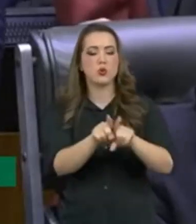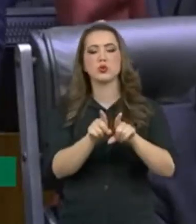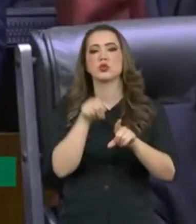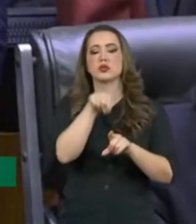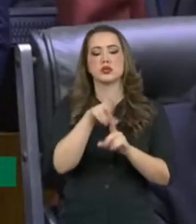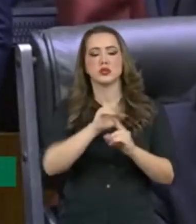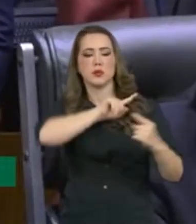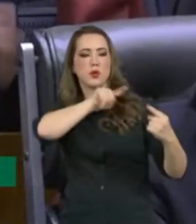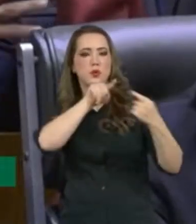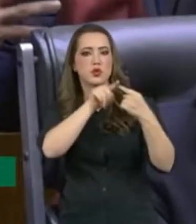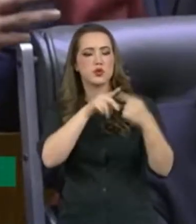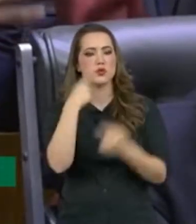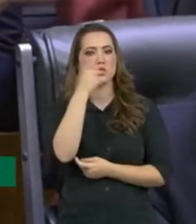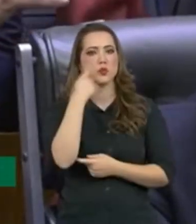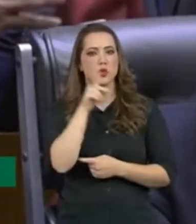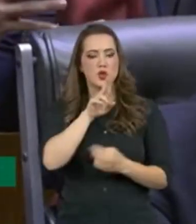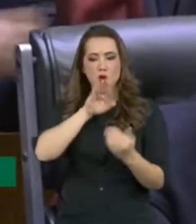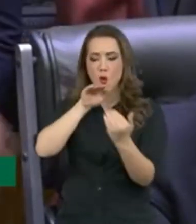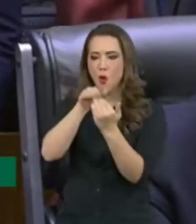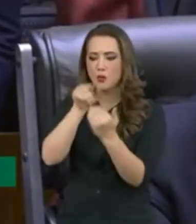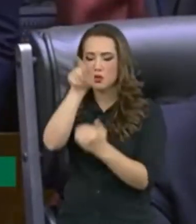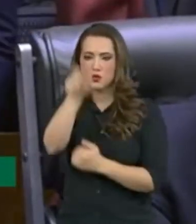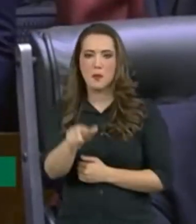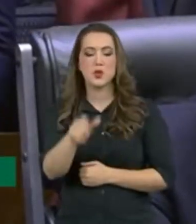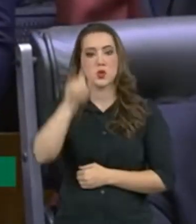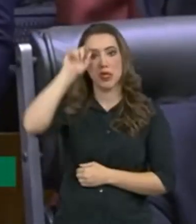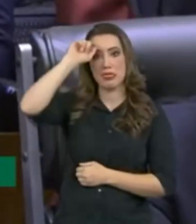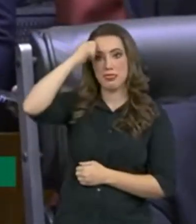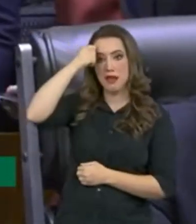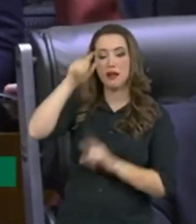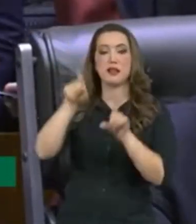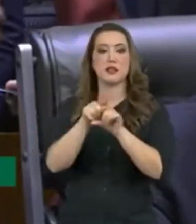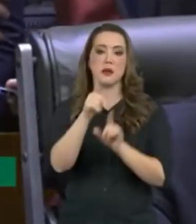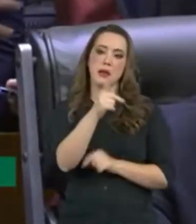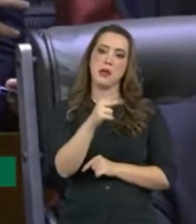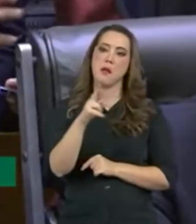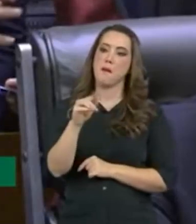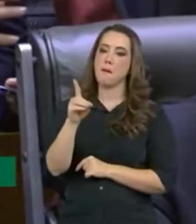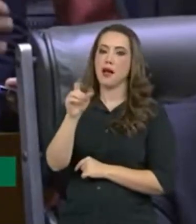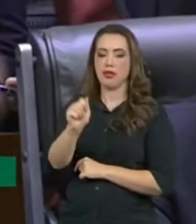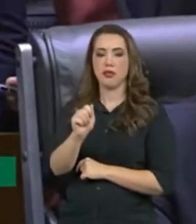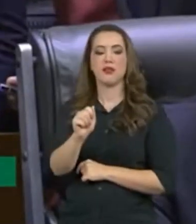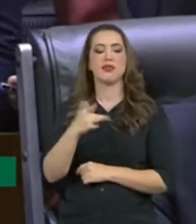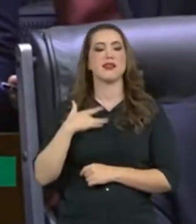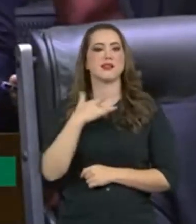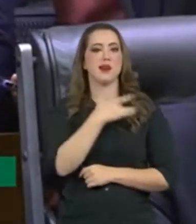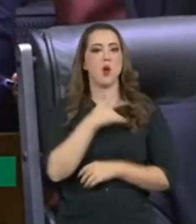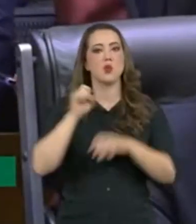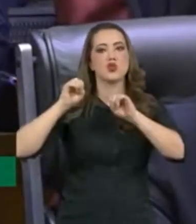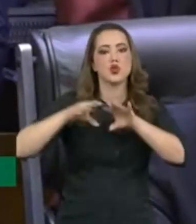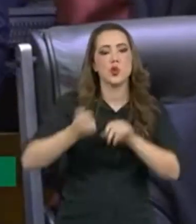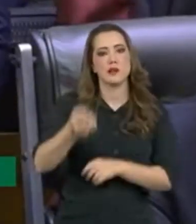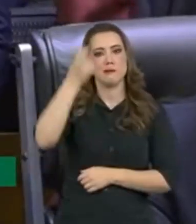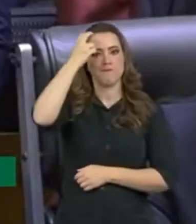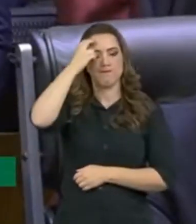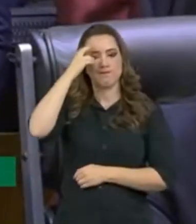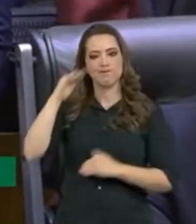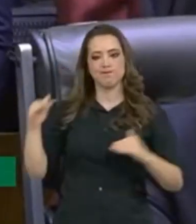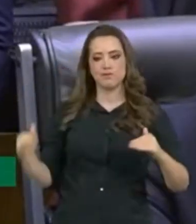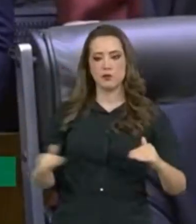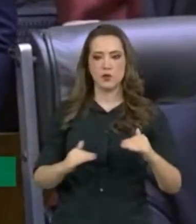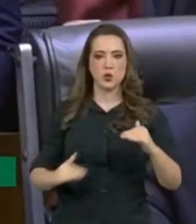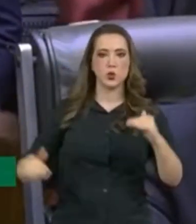políticas voltadas para o povo negro e pardo na saúde, educação e cultura.